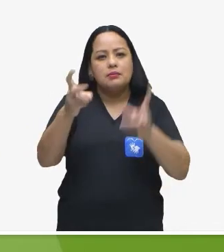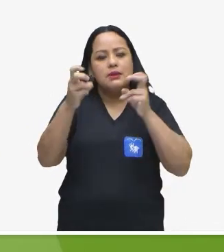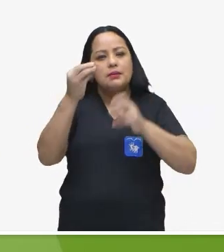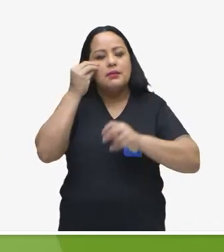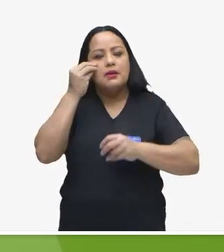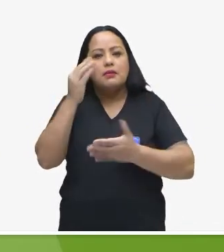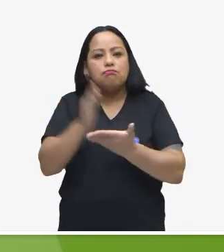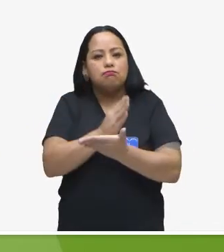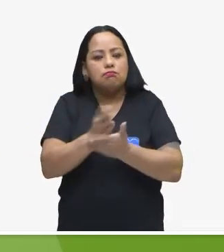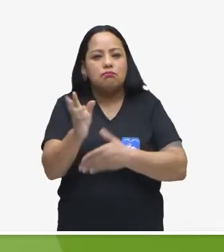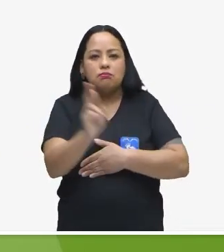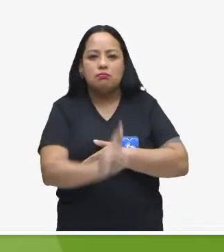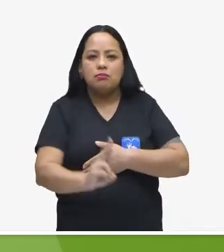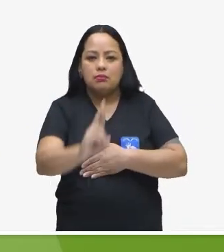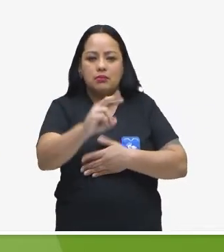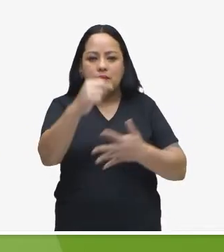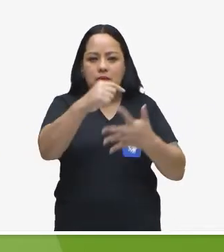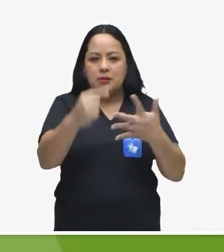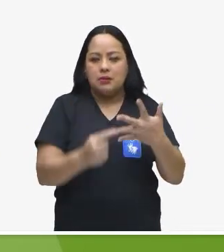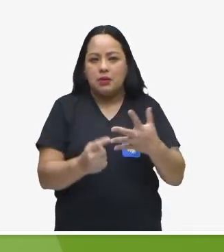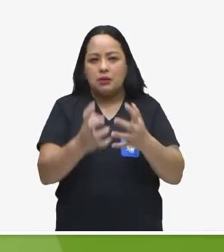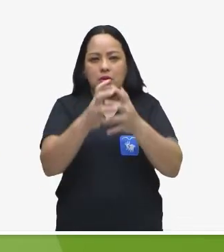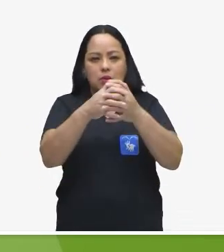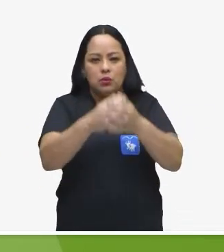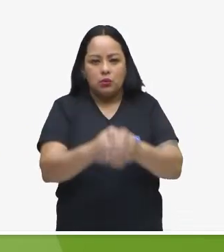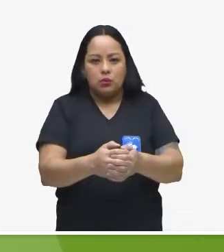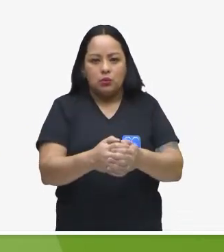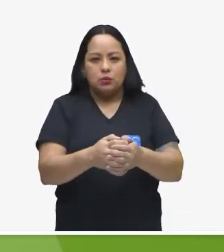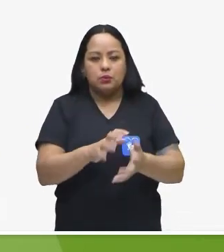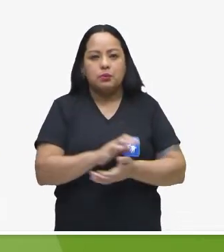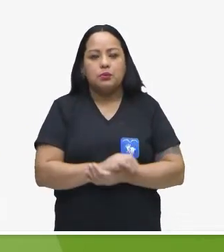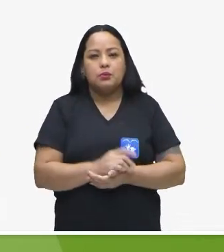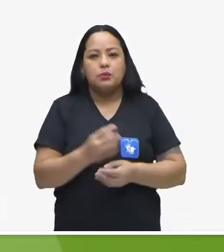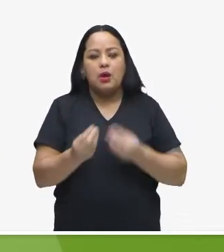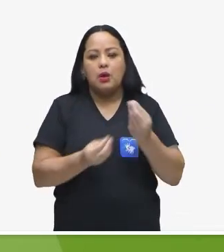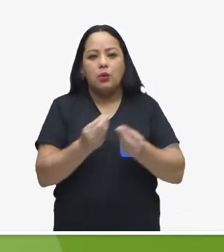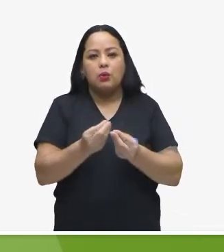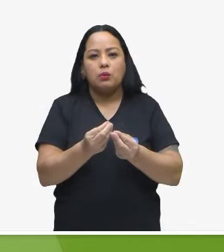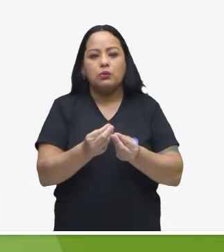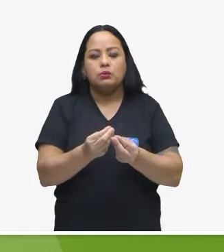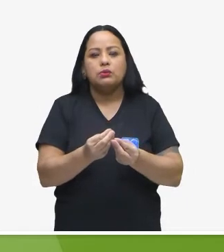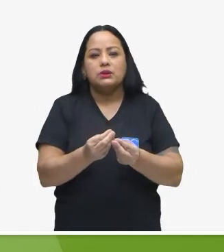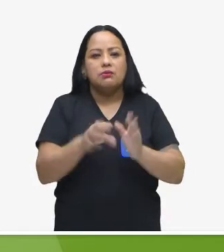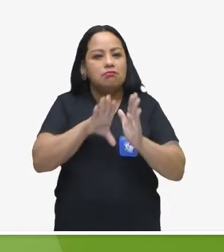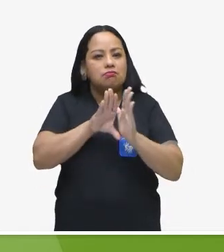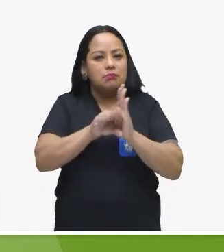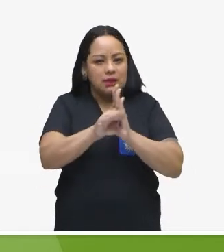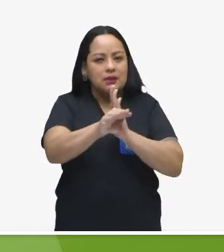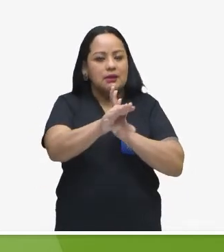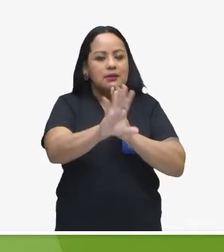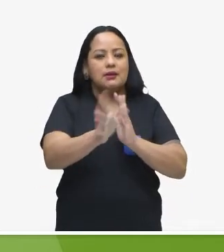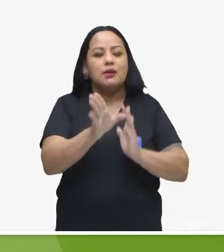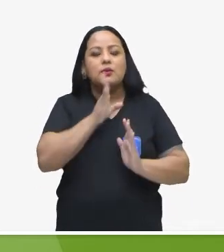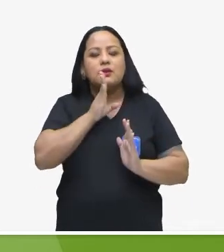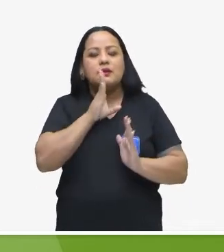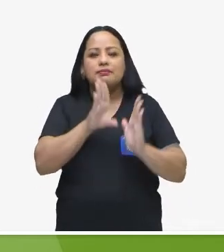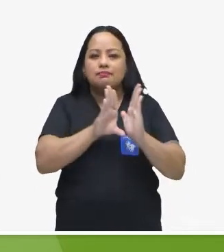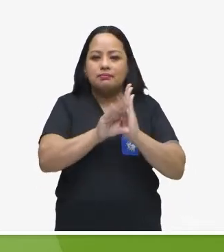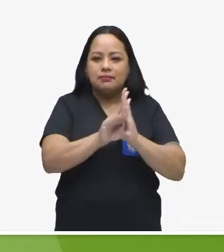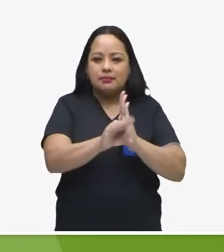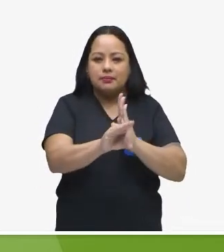alguns representantes, né, do reino Monera, que são as bactérias, né, as tão conhecidas bactérias,